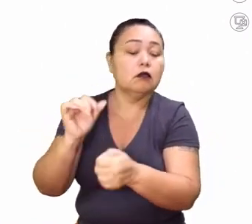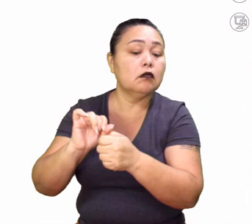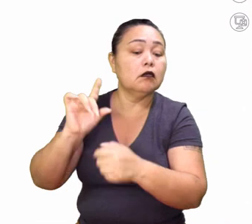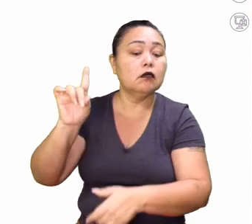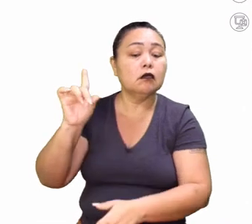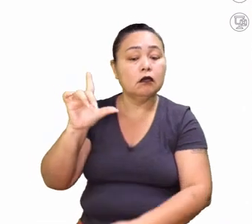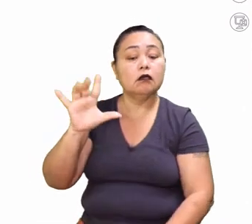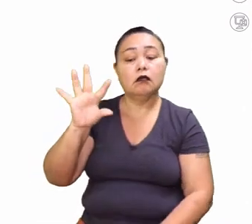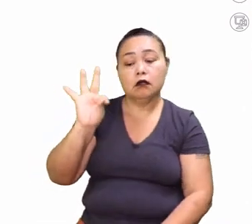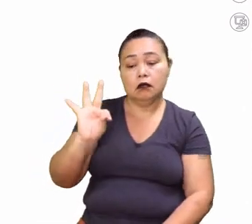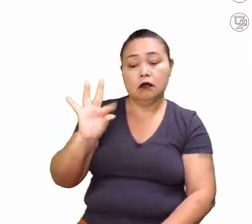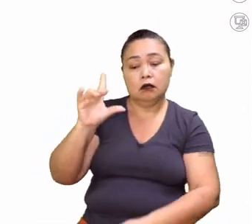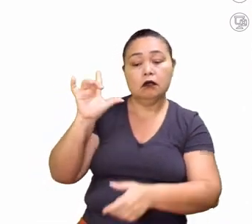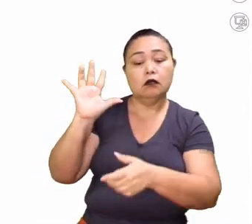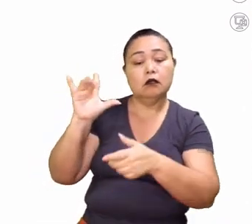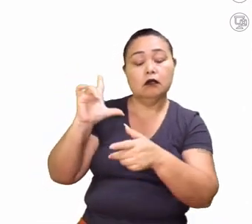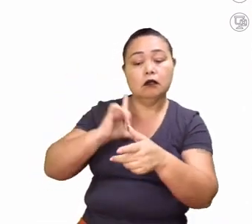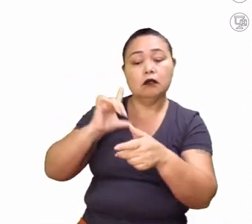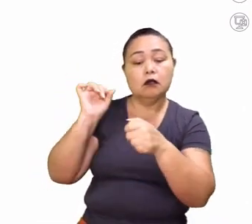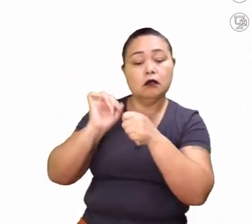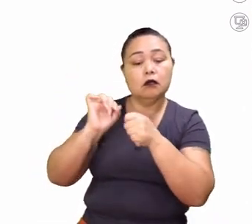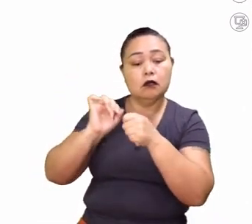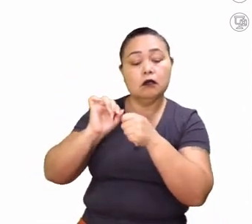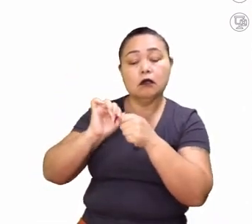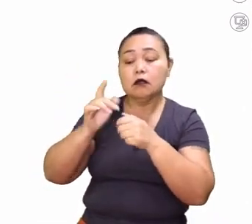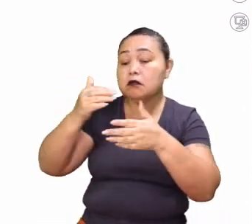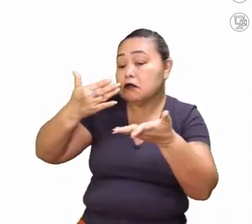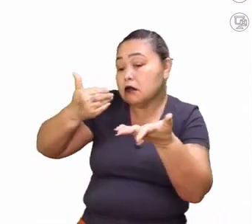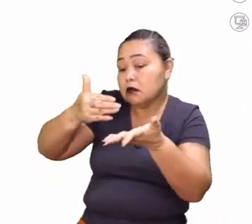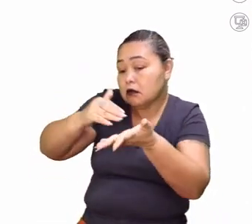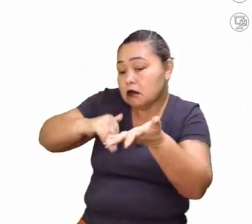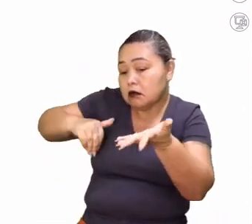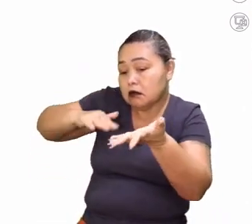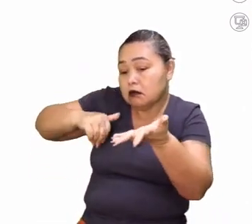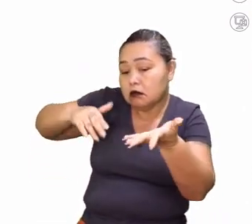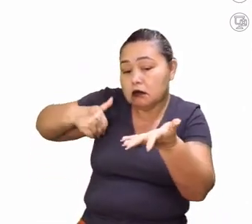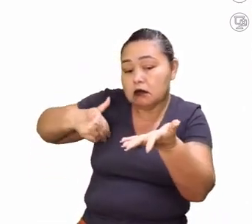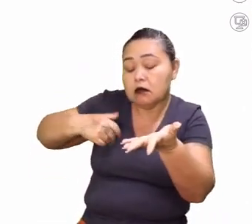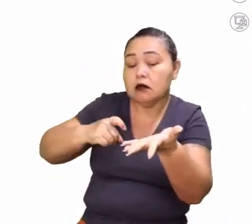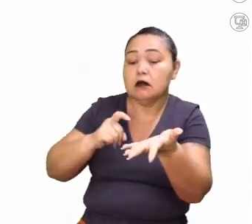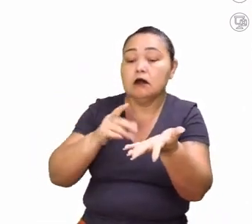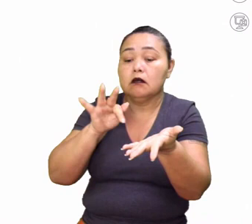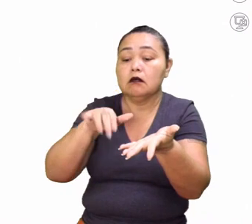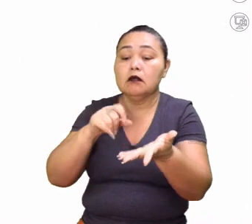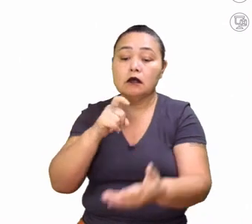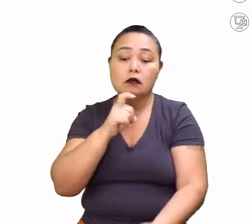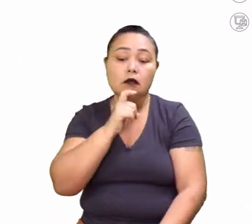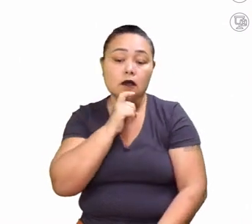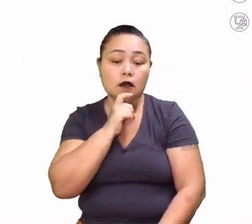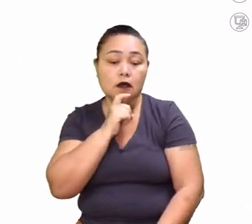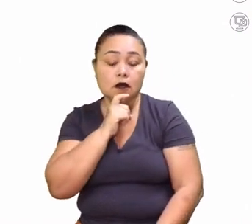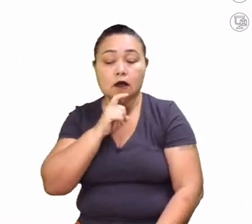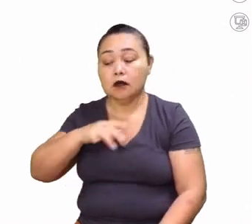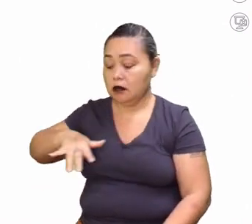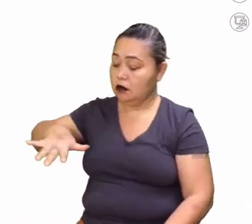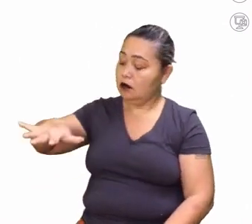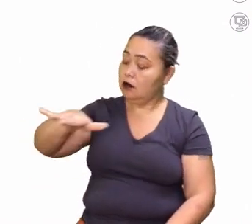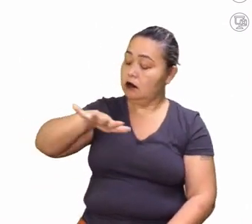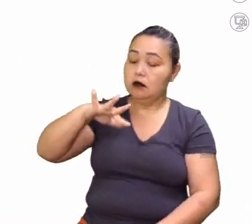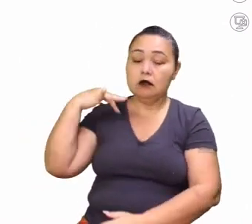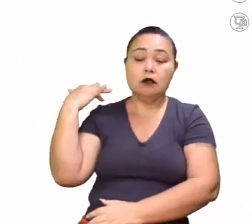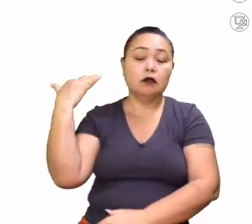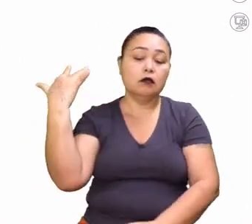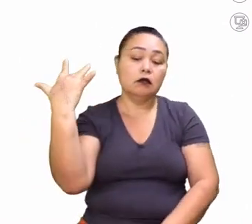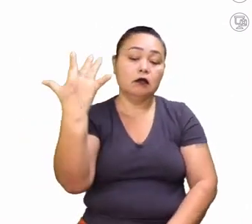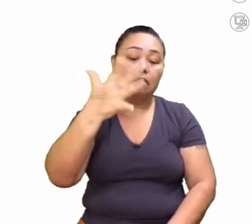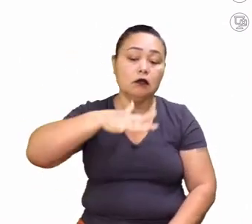tem um trabalho realizado e a parte que não precisou é liberado paraa fonte fria que é o meio ambiente Então